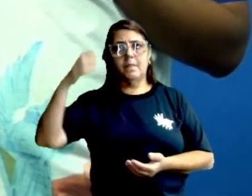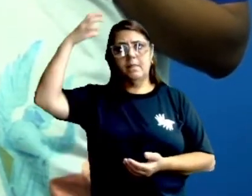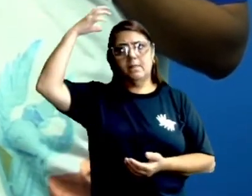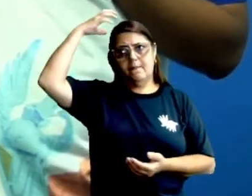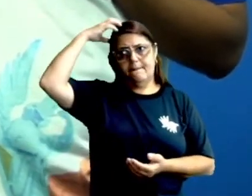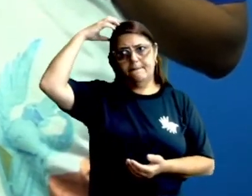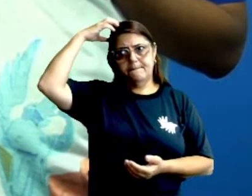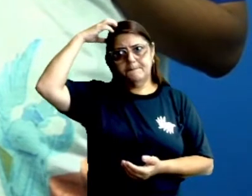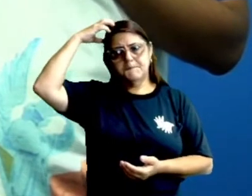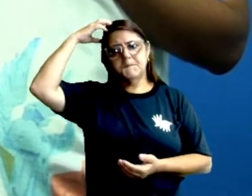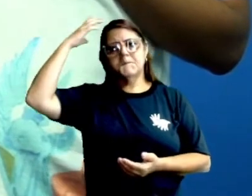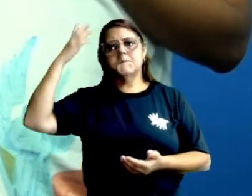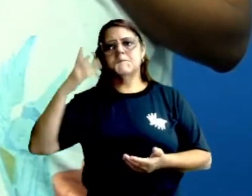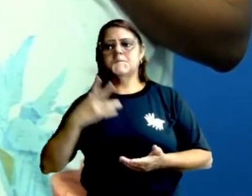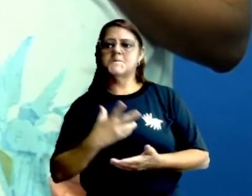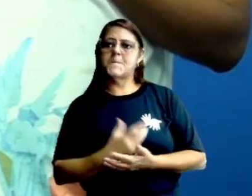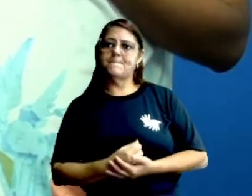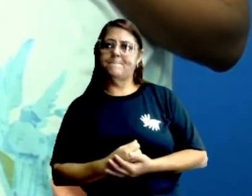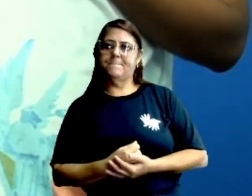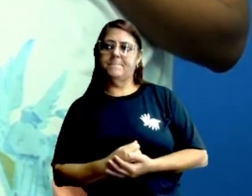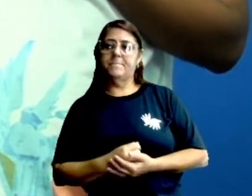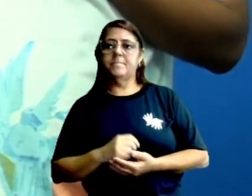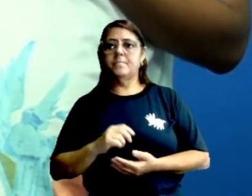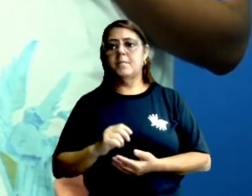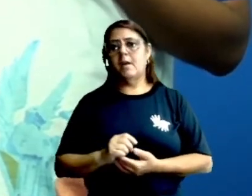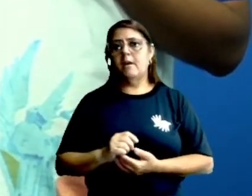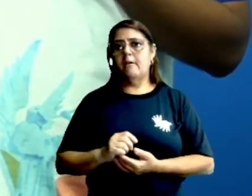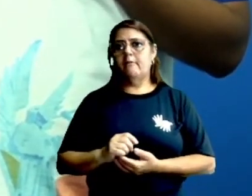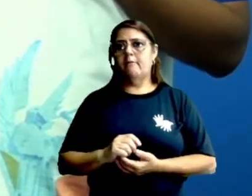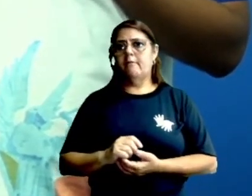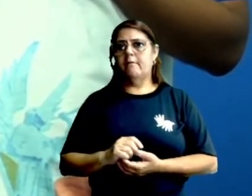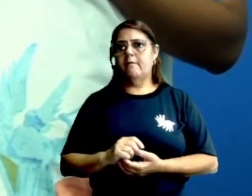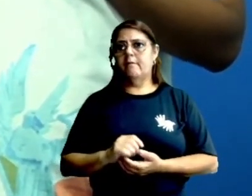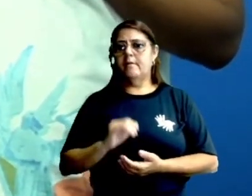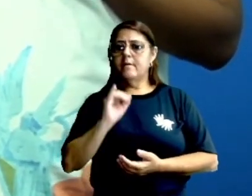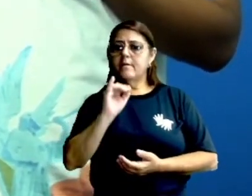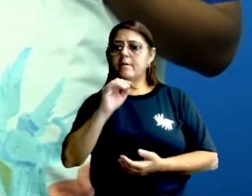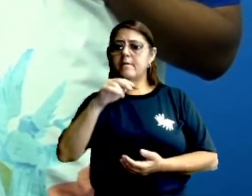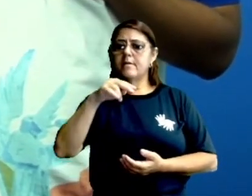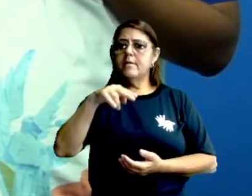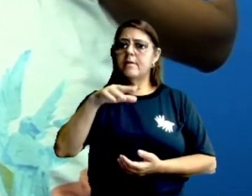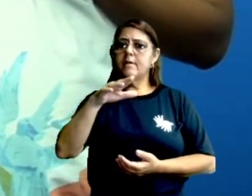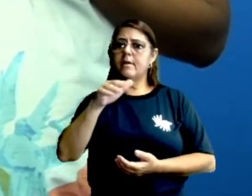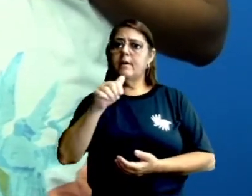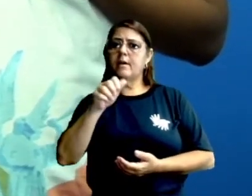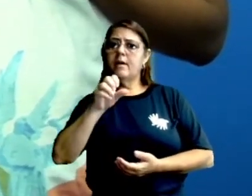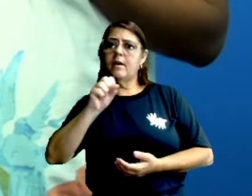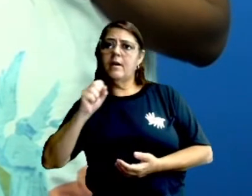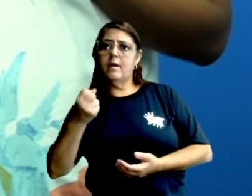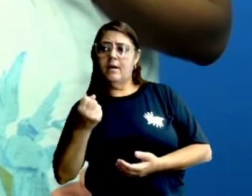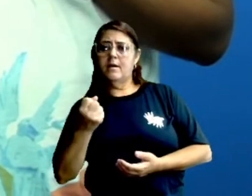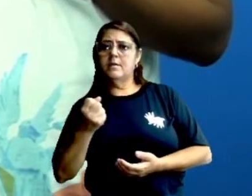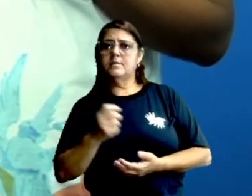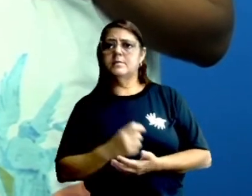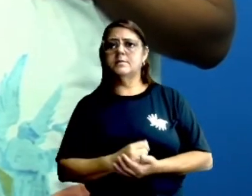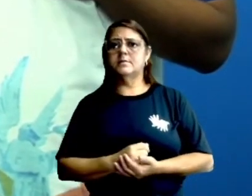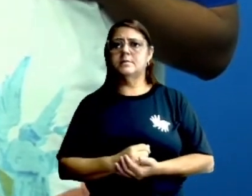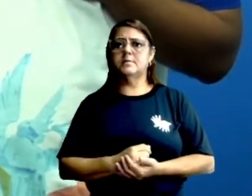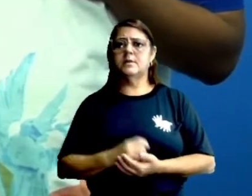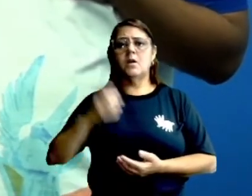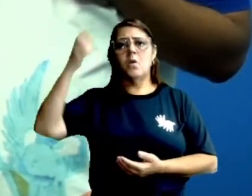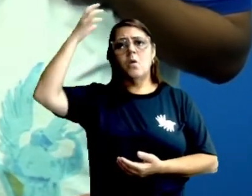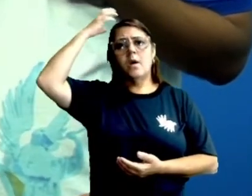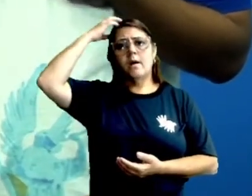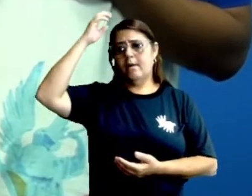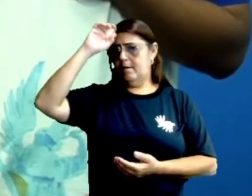né? O que eles chamavam de rei, e nos incas, por exemplo, né? Era o saca inca, que era esse rei, o sapa inca, que era esse rei